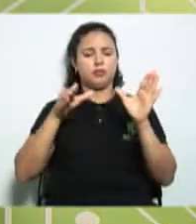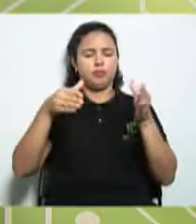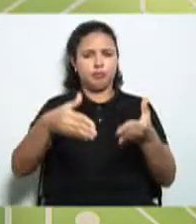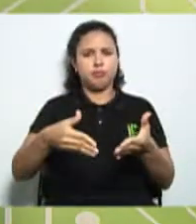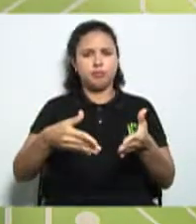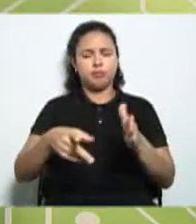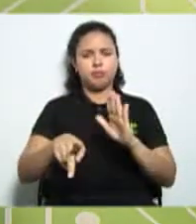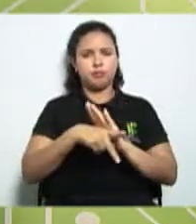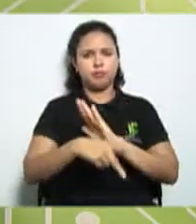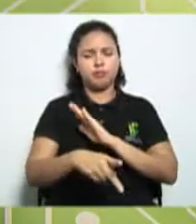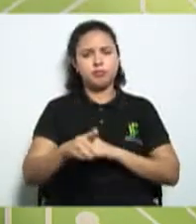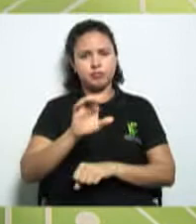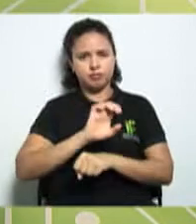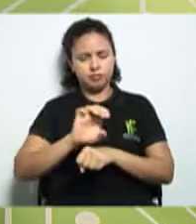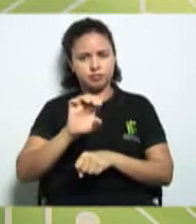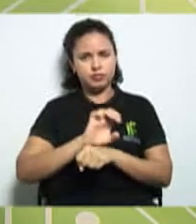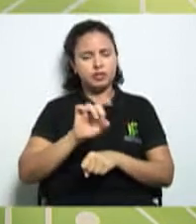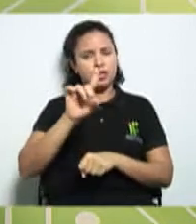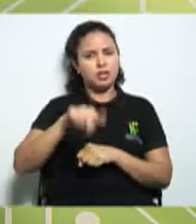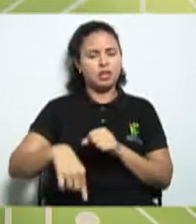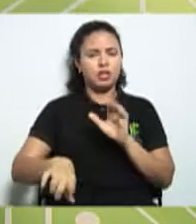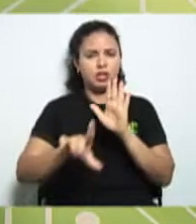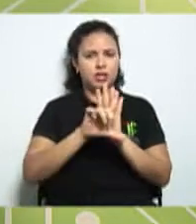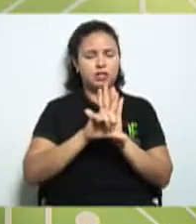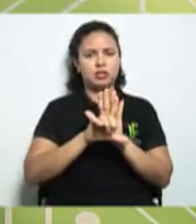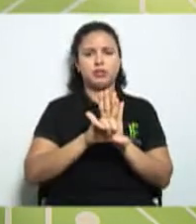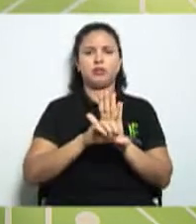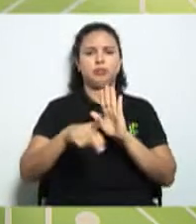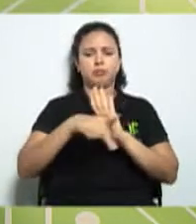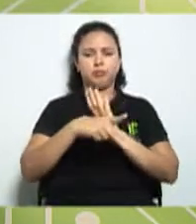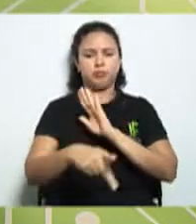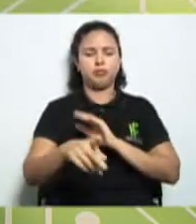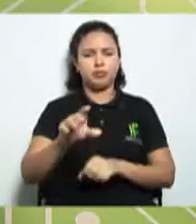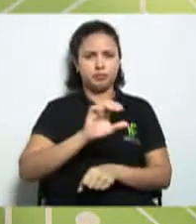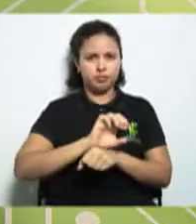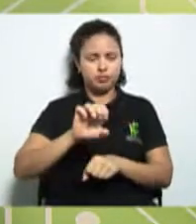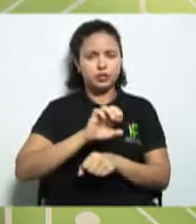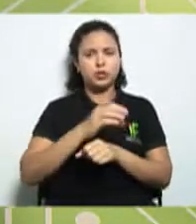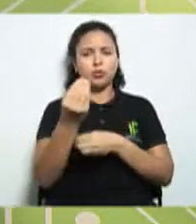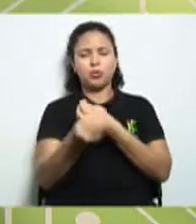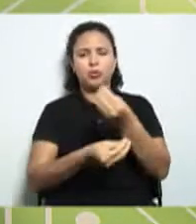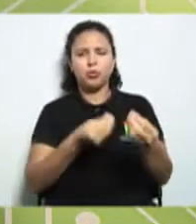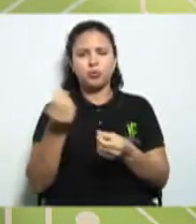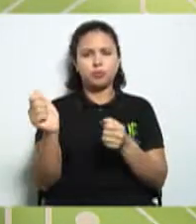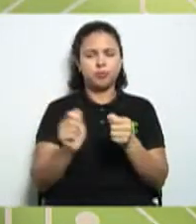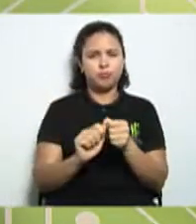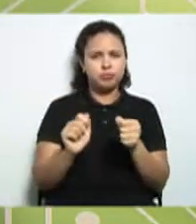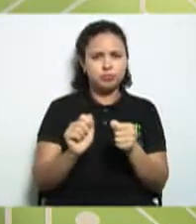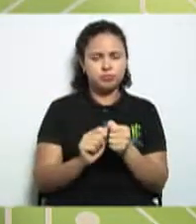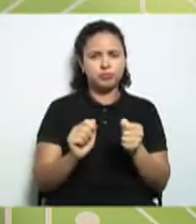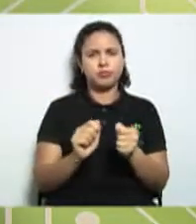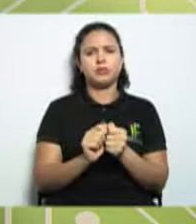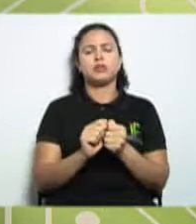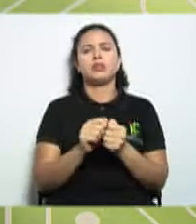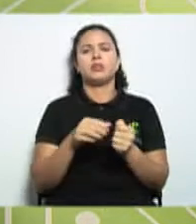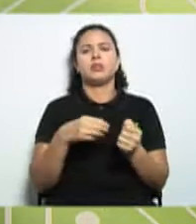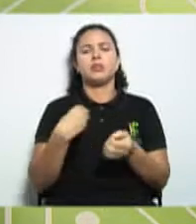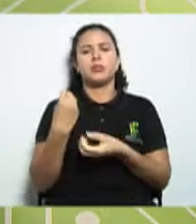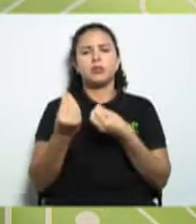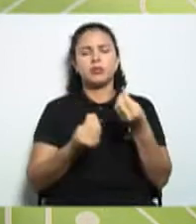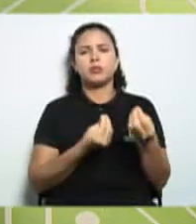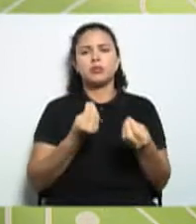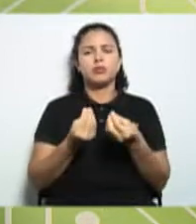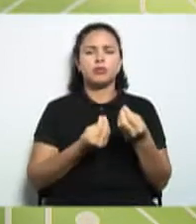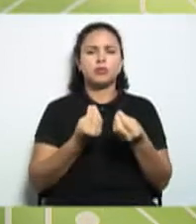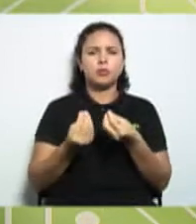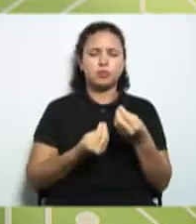é aquela legislação que trata justamente do estágio, como é que ele deve ser feito, né? Quais são